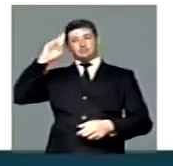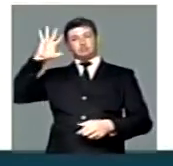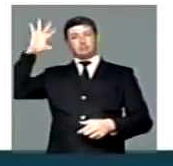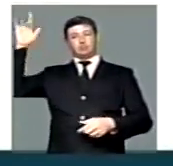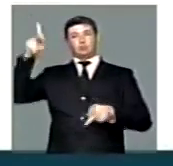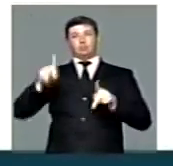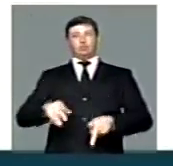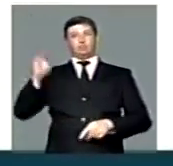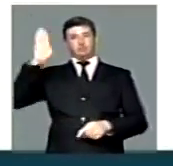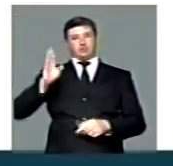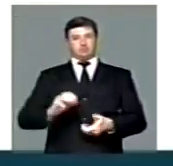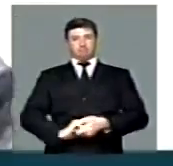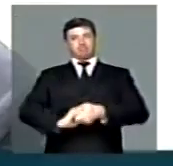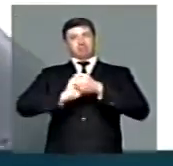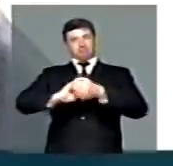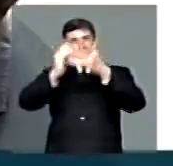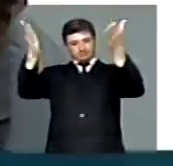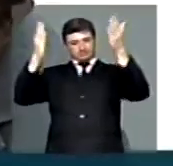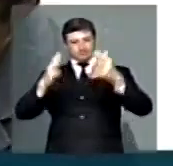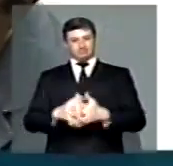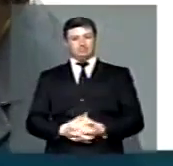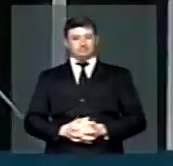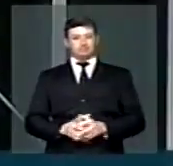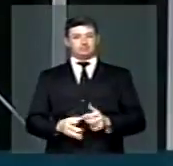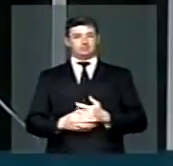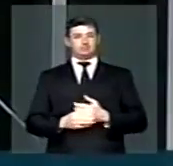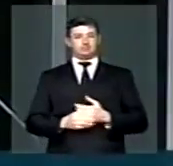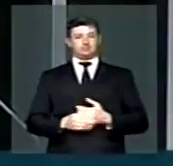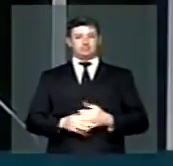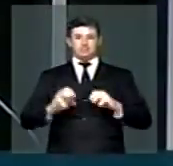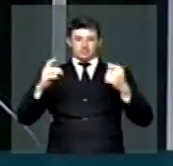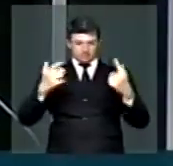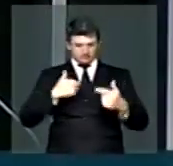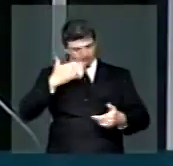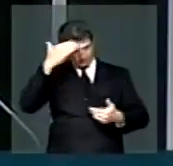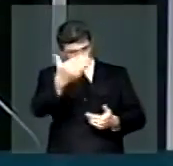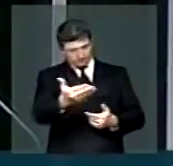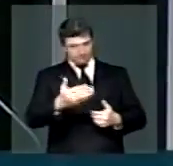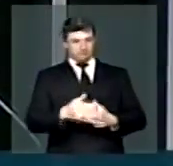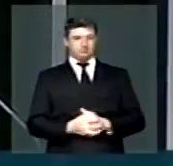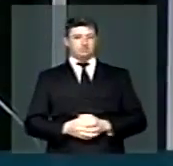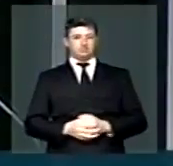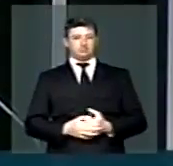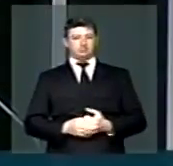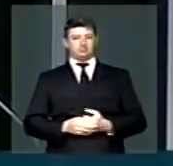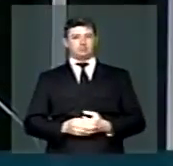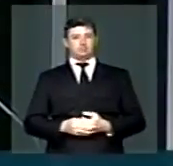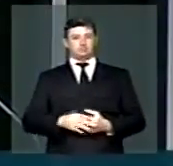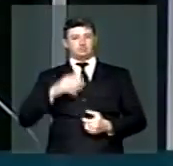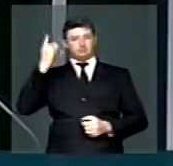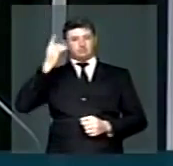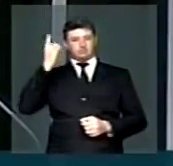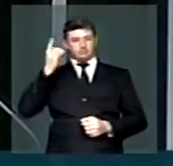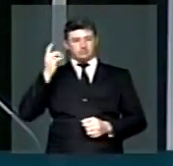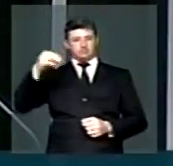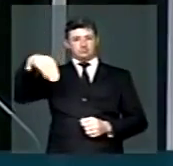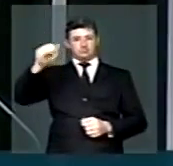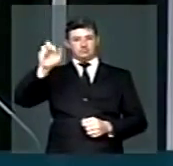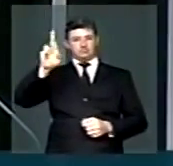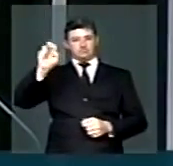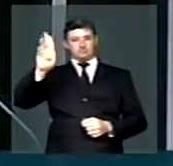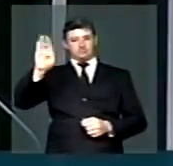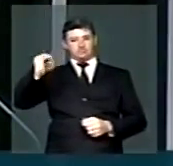povo brasileiro. Cumprimentos a Vossa Excelência. Agradeço, sem dúvida nenhuma, meu caro deputado,